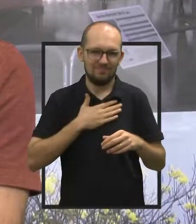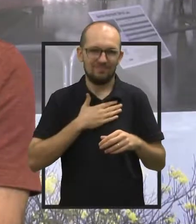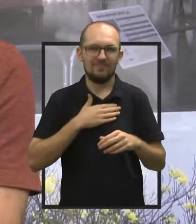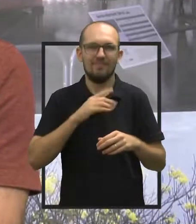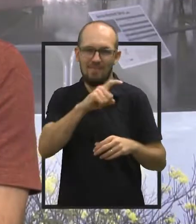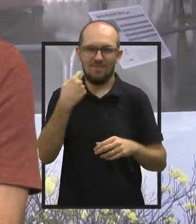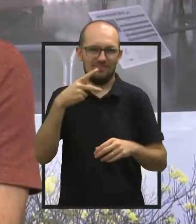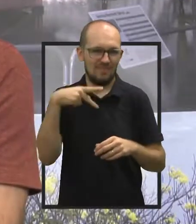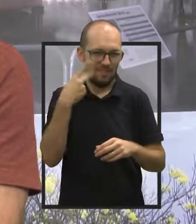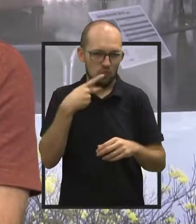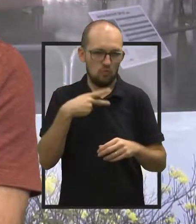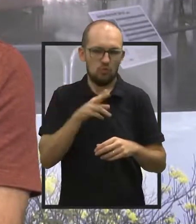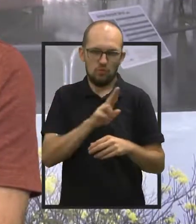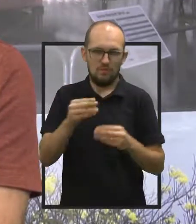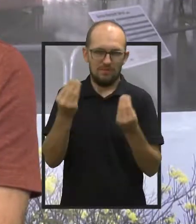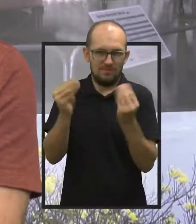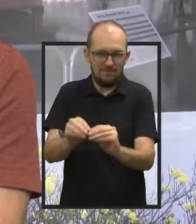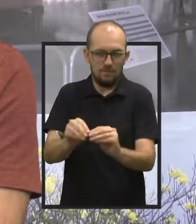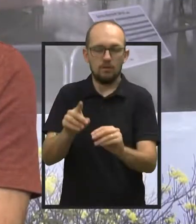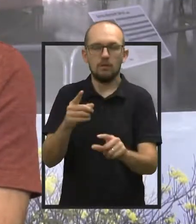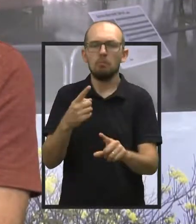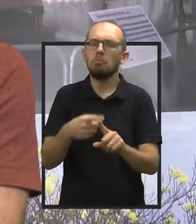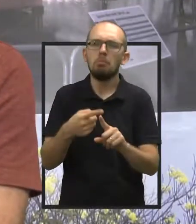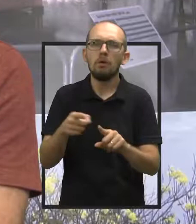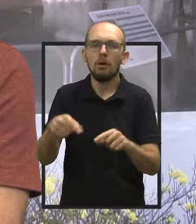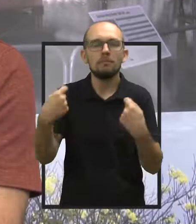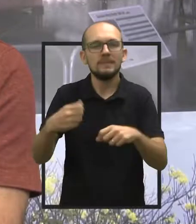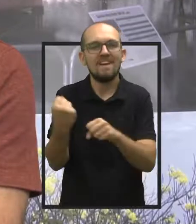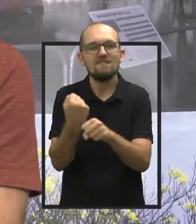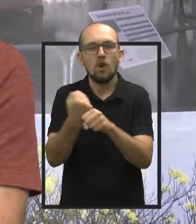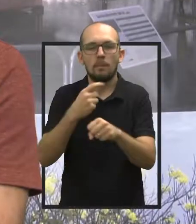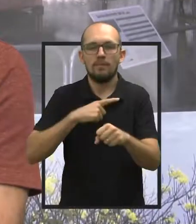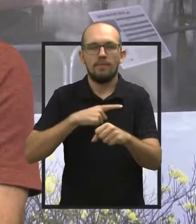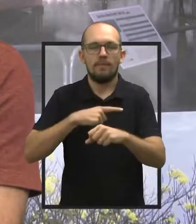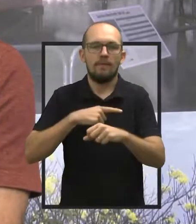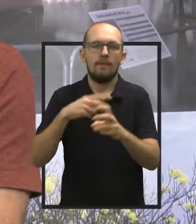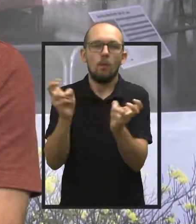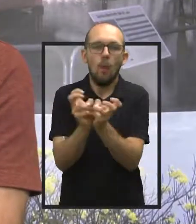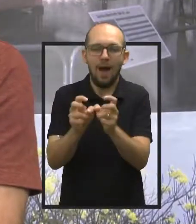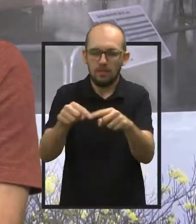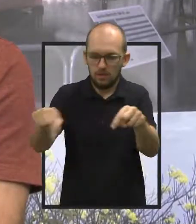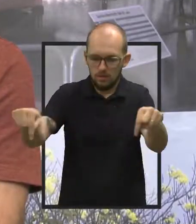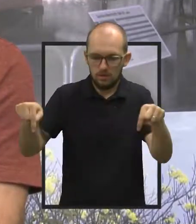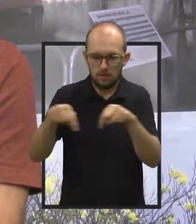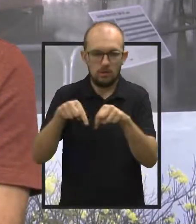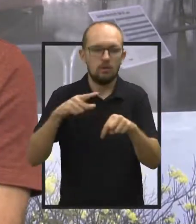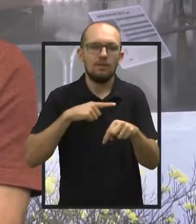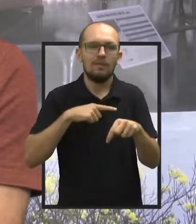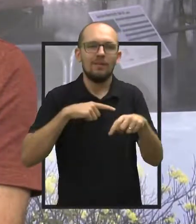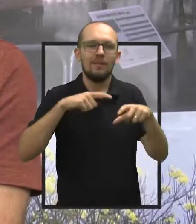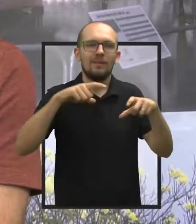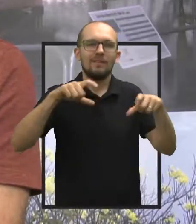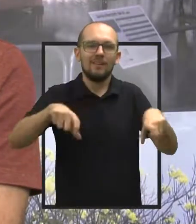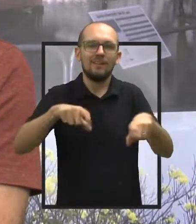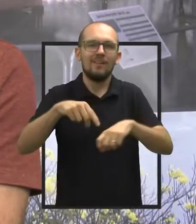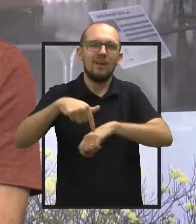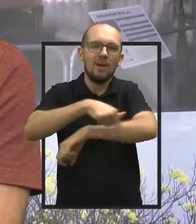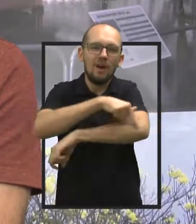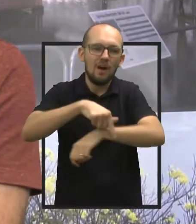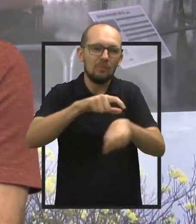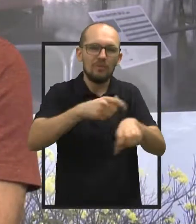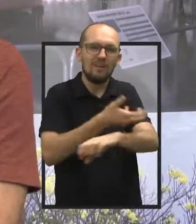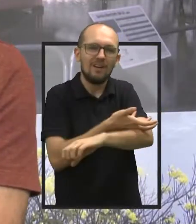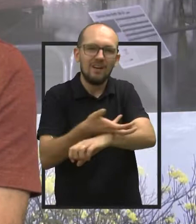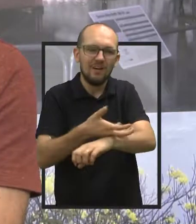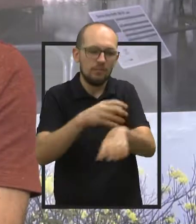de uma reforma. A reforma que quer? Lá tem uma quadra, tem um campo society, tem um parquinho, tem a confecção